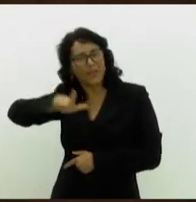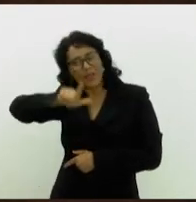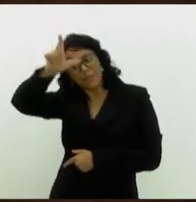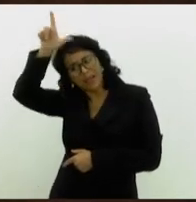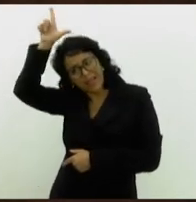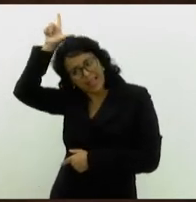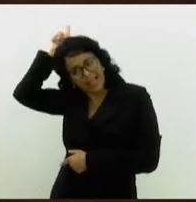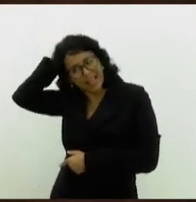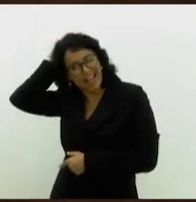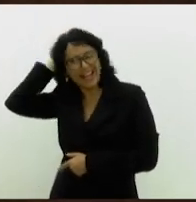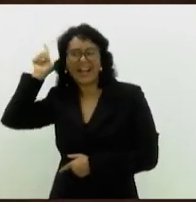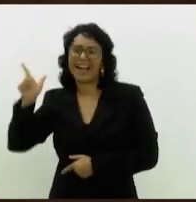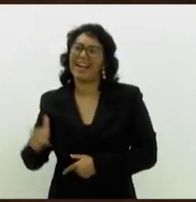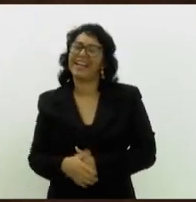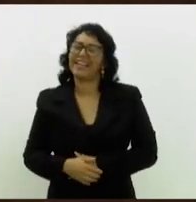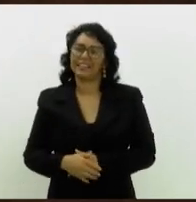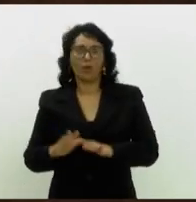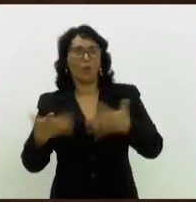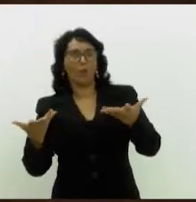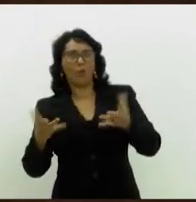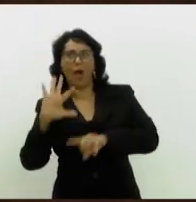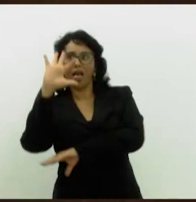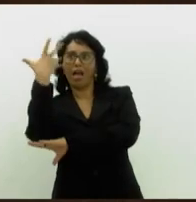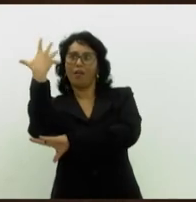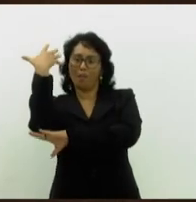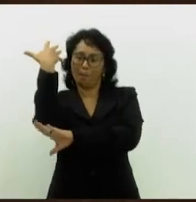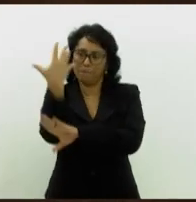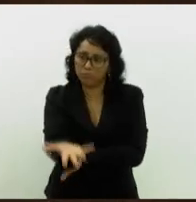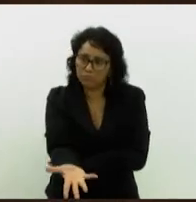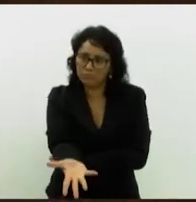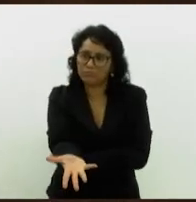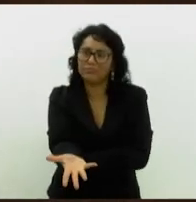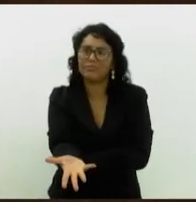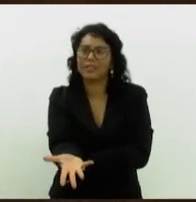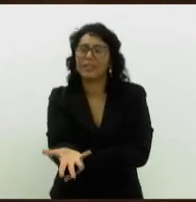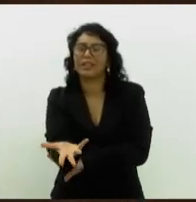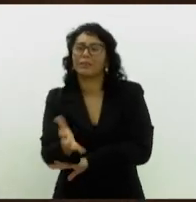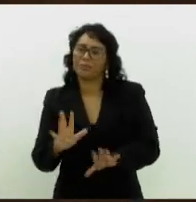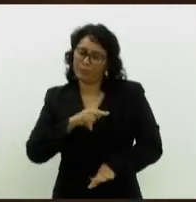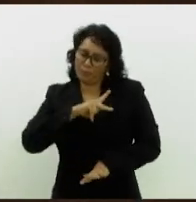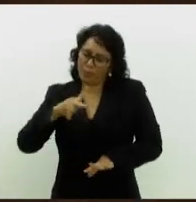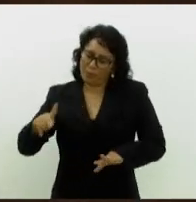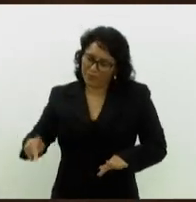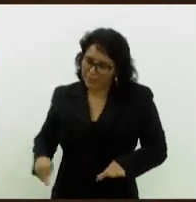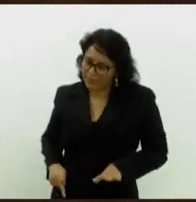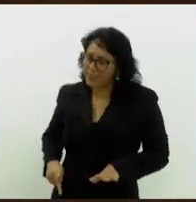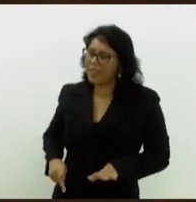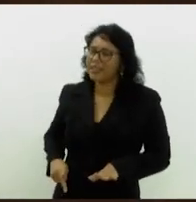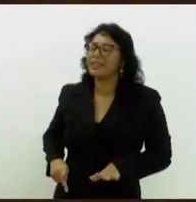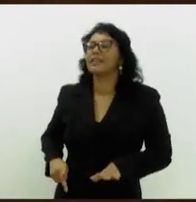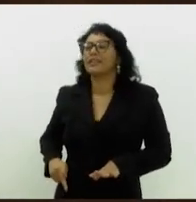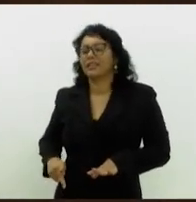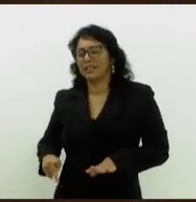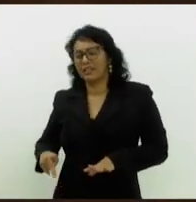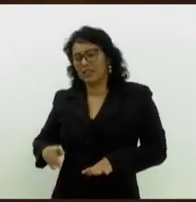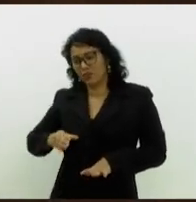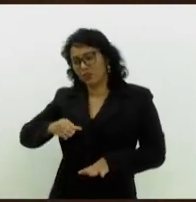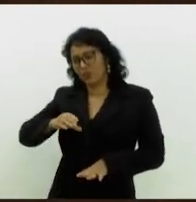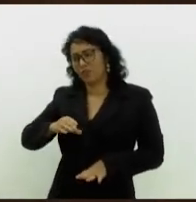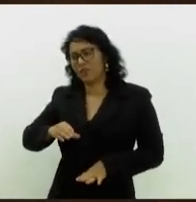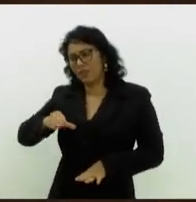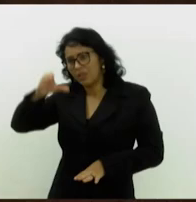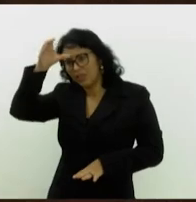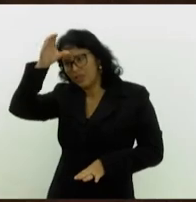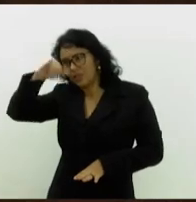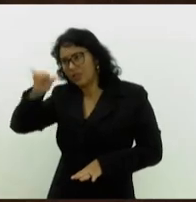era uma fake News quase Pari uma ávore presidente tiju deputados deputadas